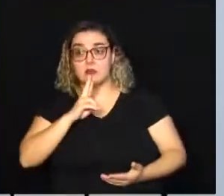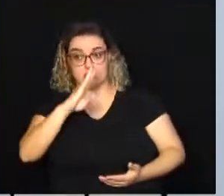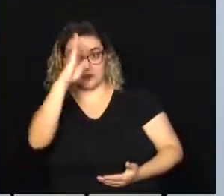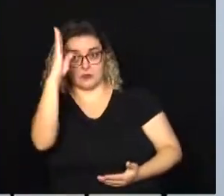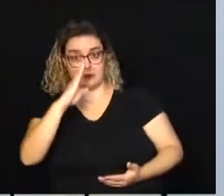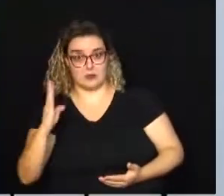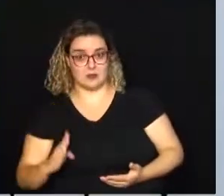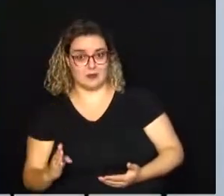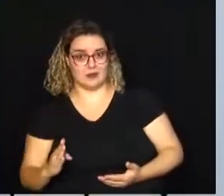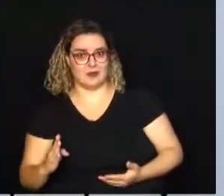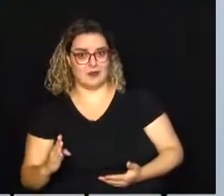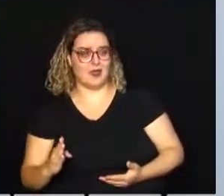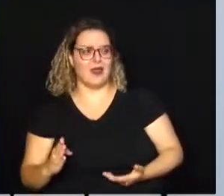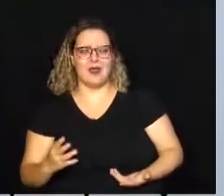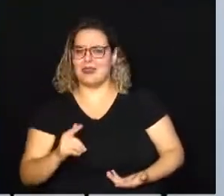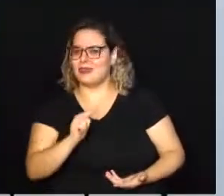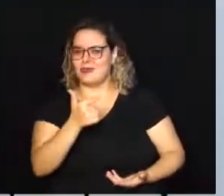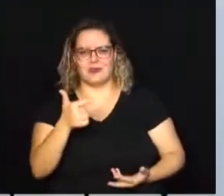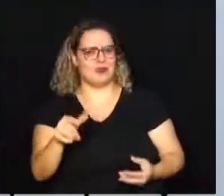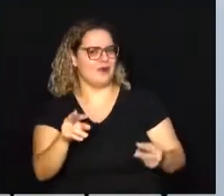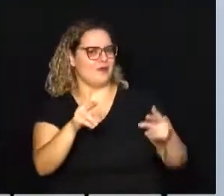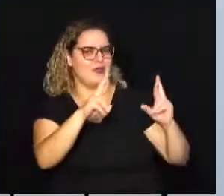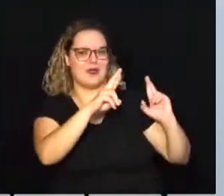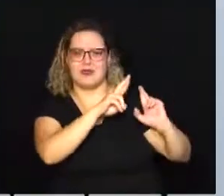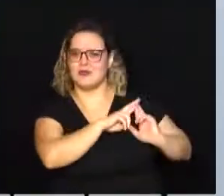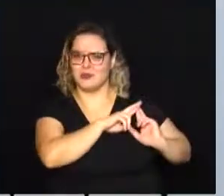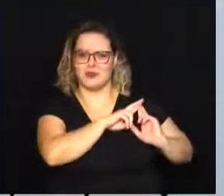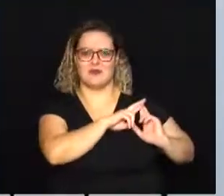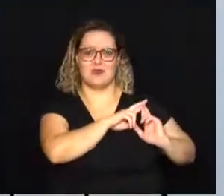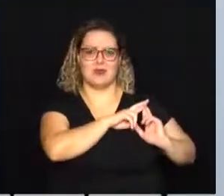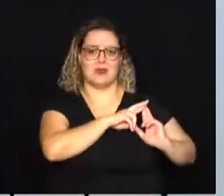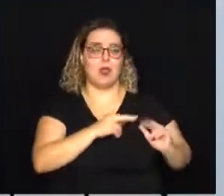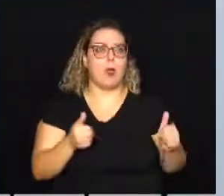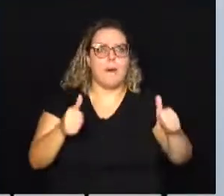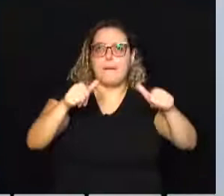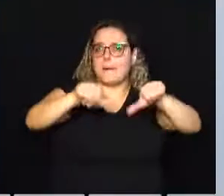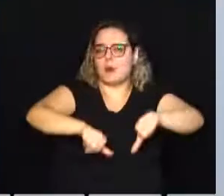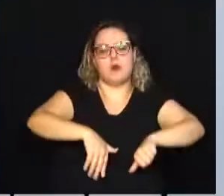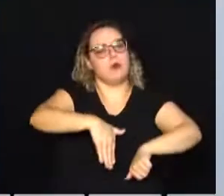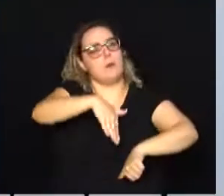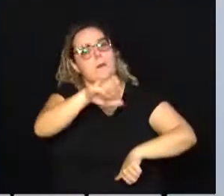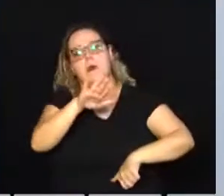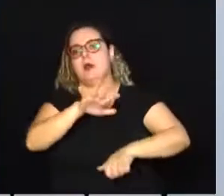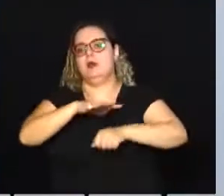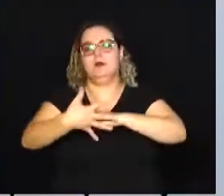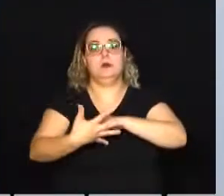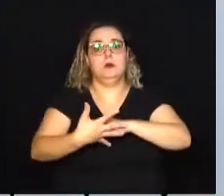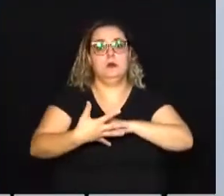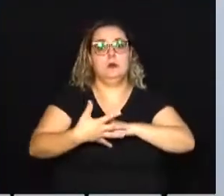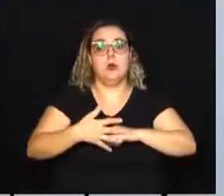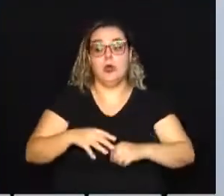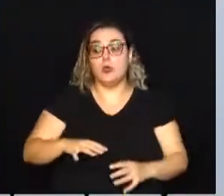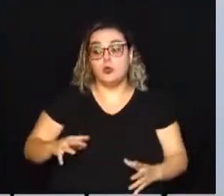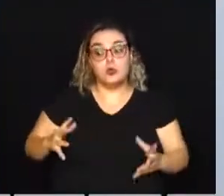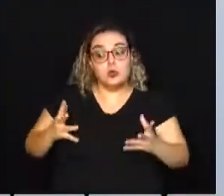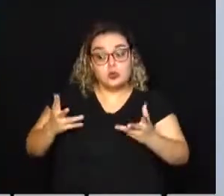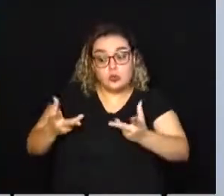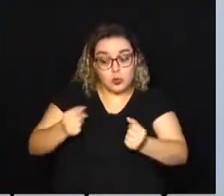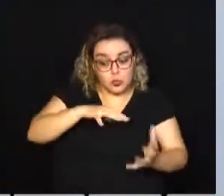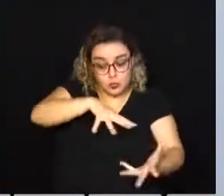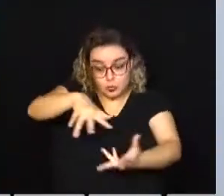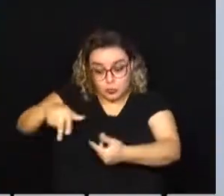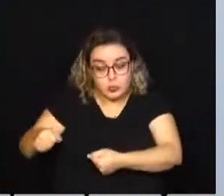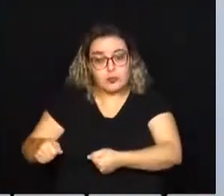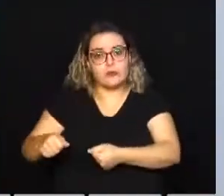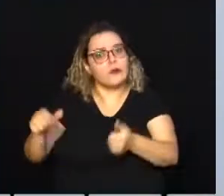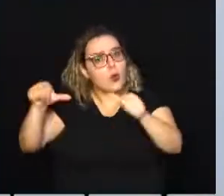completamente irresponsável. Isso agravou muito a pandemia. A pandemia já foi grave no mundo inteiro, mas no Brasil em especial, os